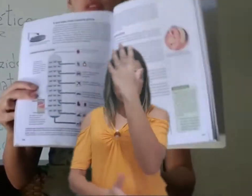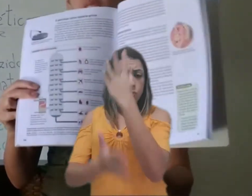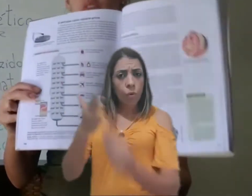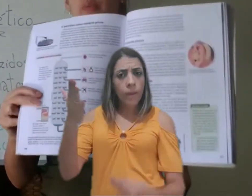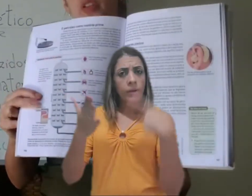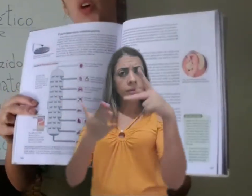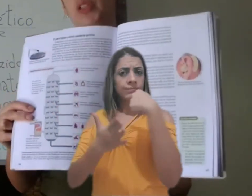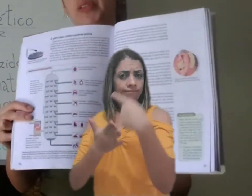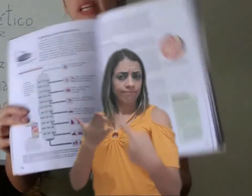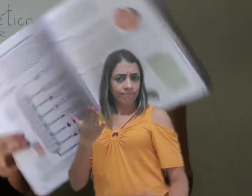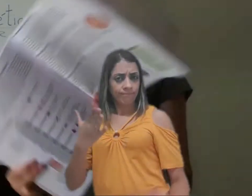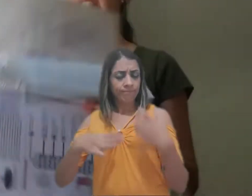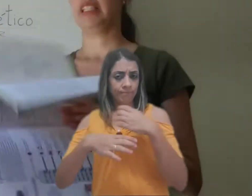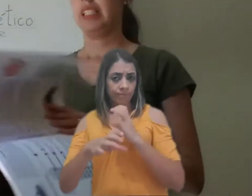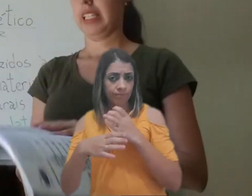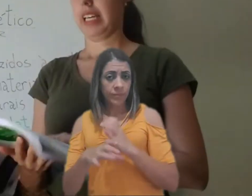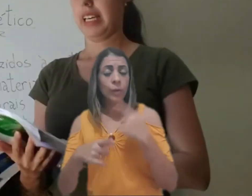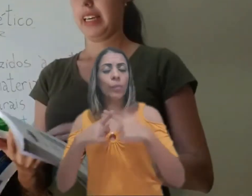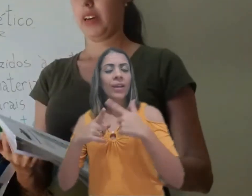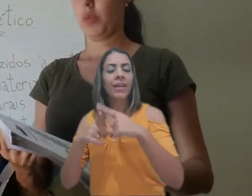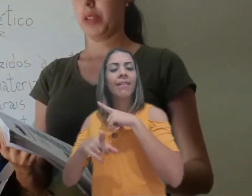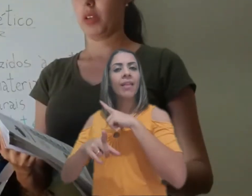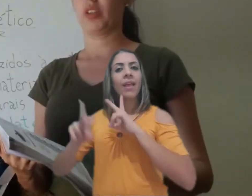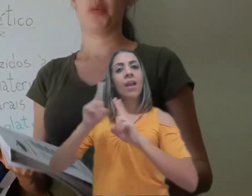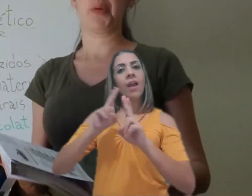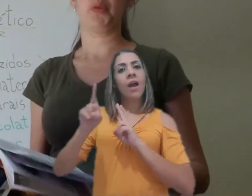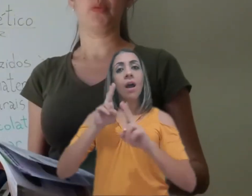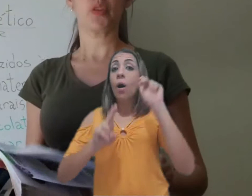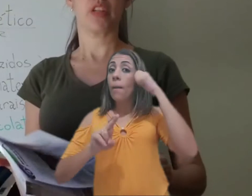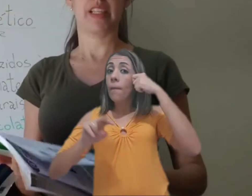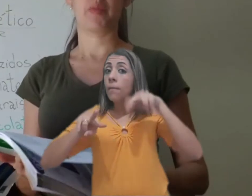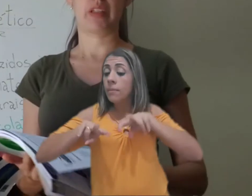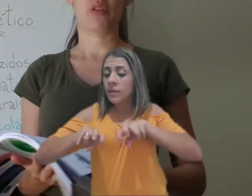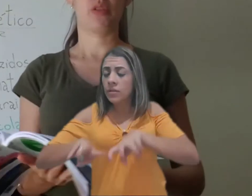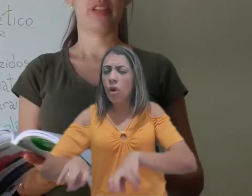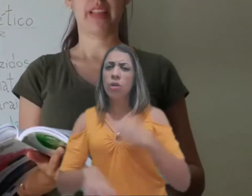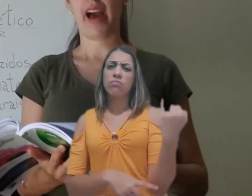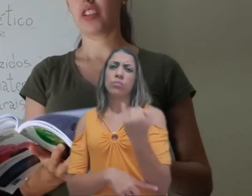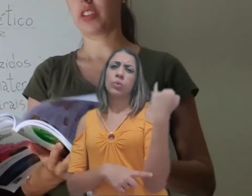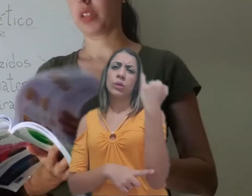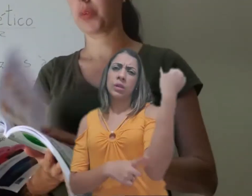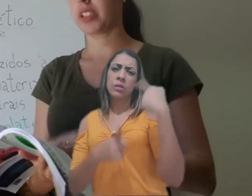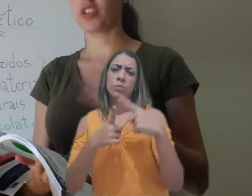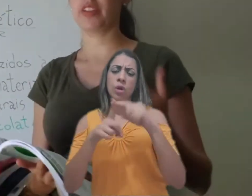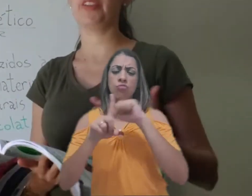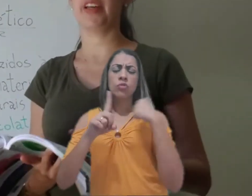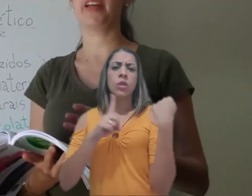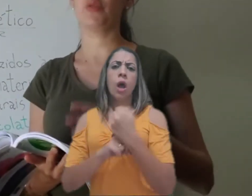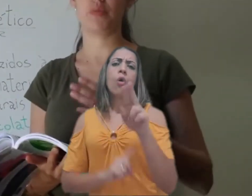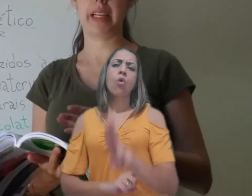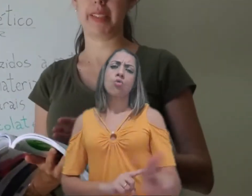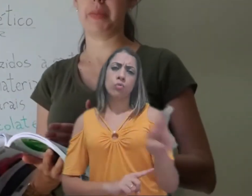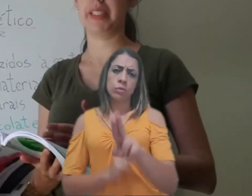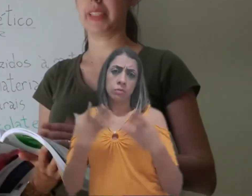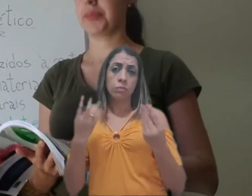destilação fracionada do petróleo, tá? Como o petróleo é um produto muito utilizado pela nossa sociedade, então é importante entender,